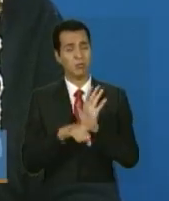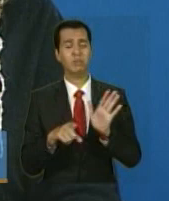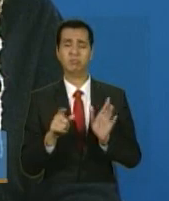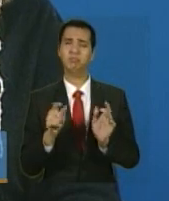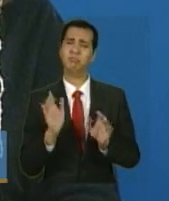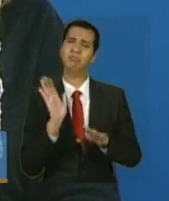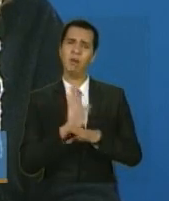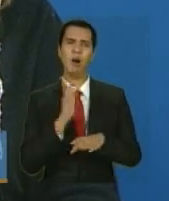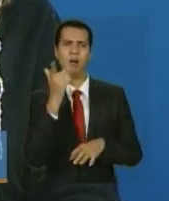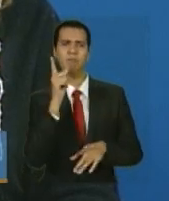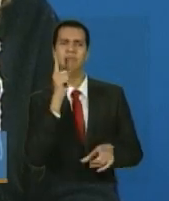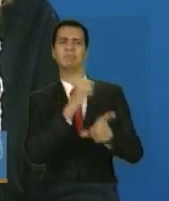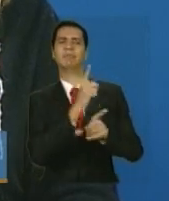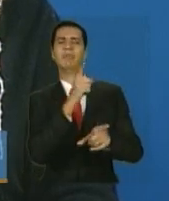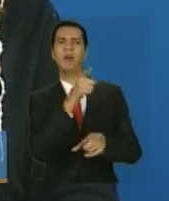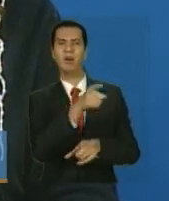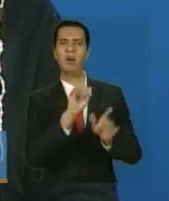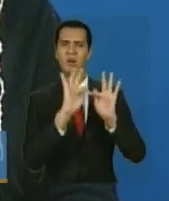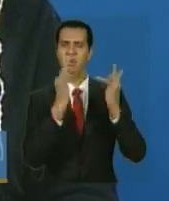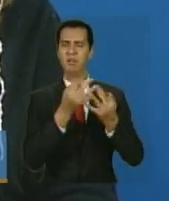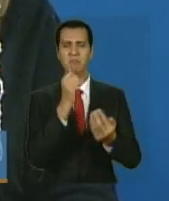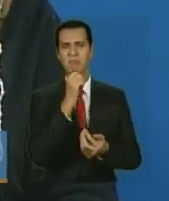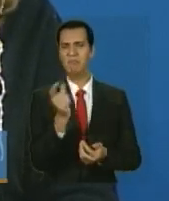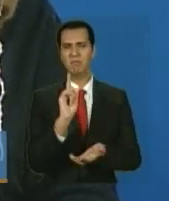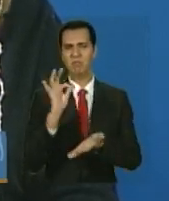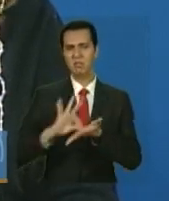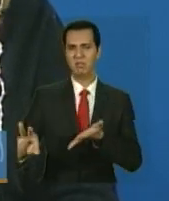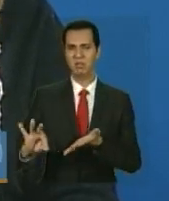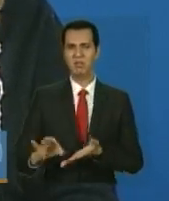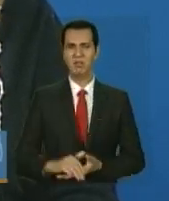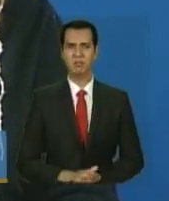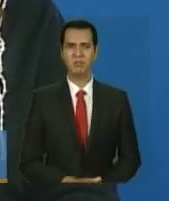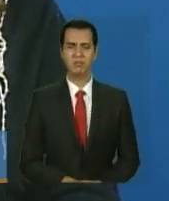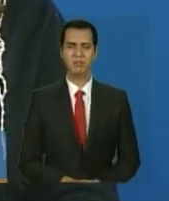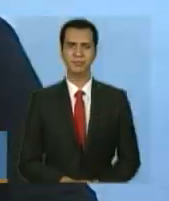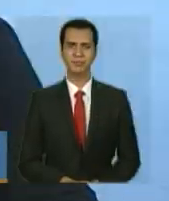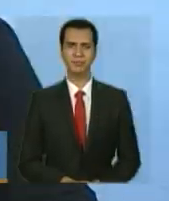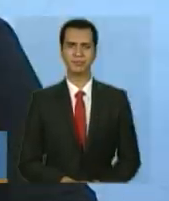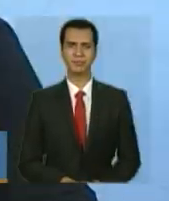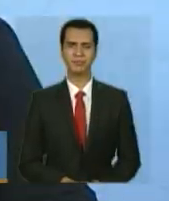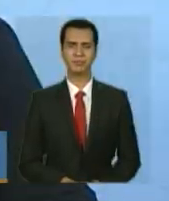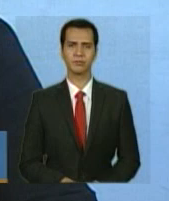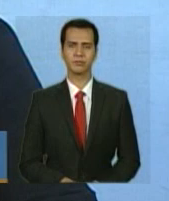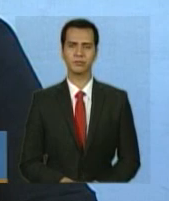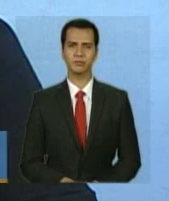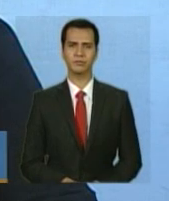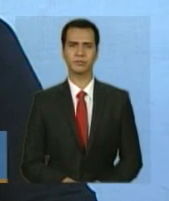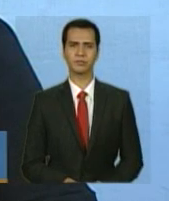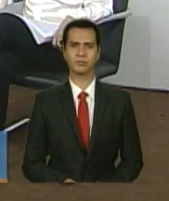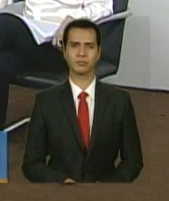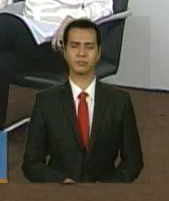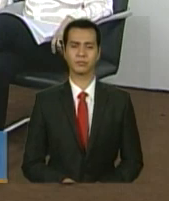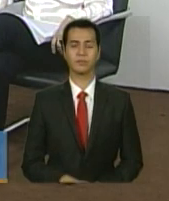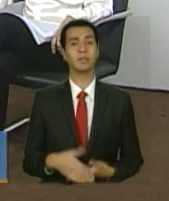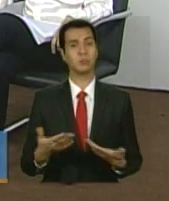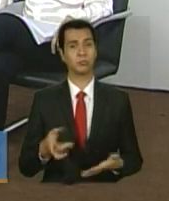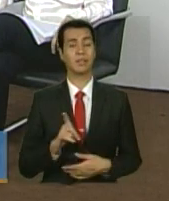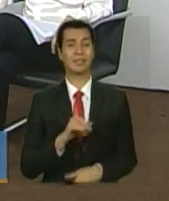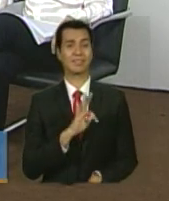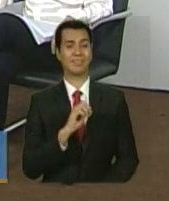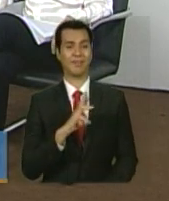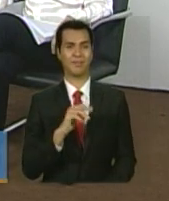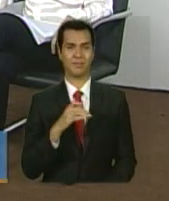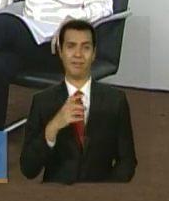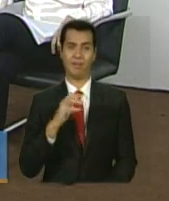ajudar a identificar essa família se ela está fora do cadastro. E aí, sempre, como a Tânia também já disse, encaminhar